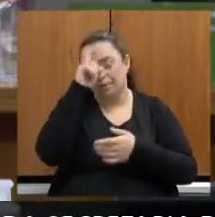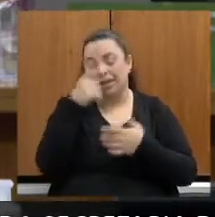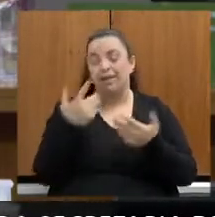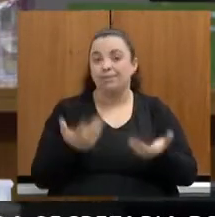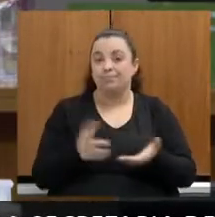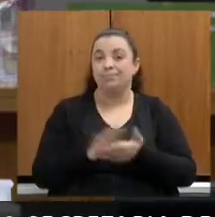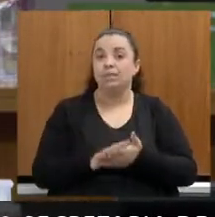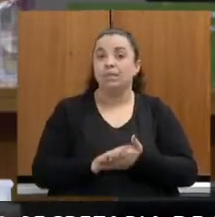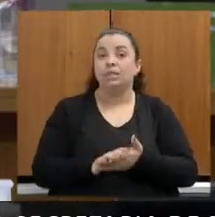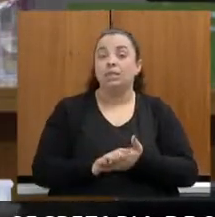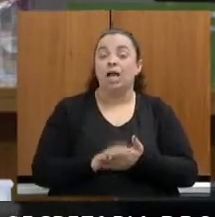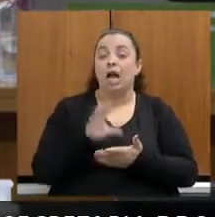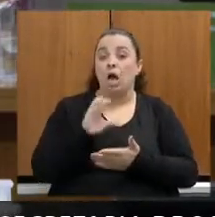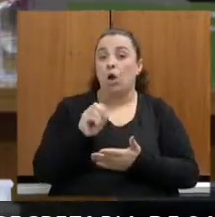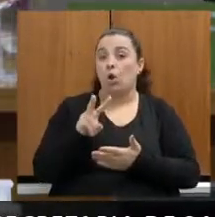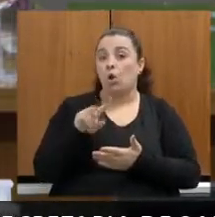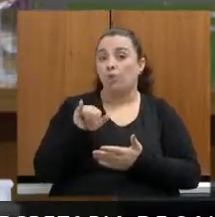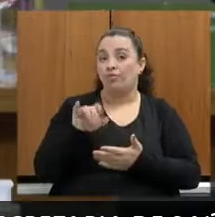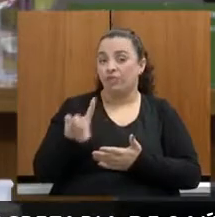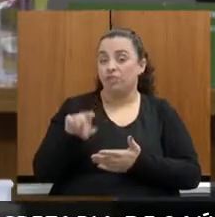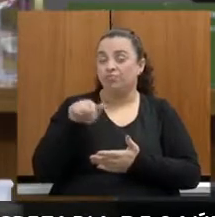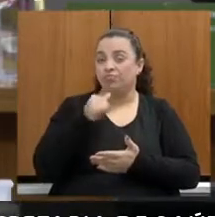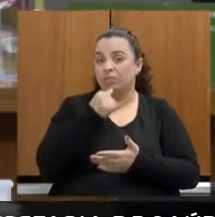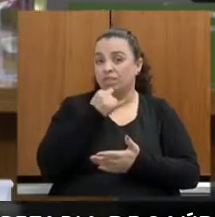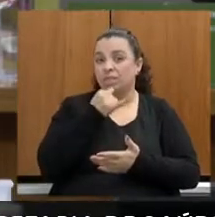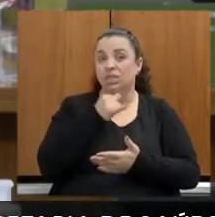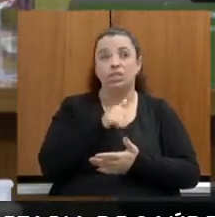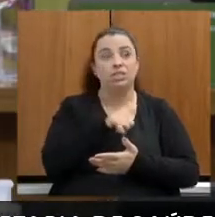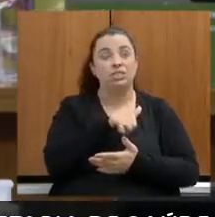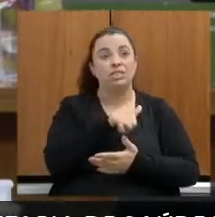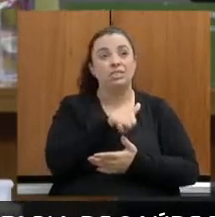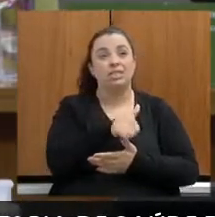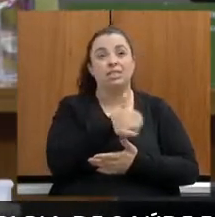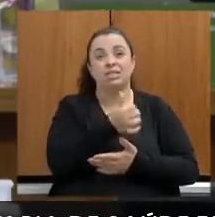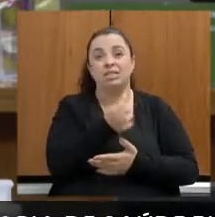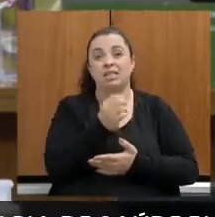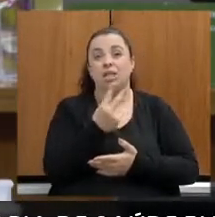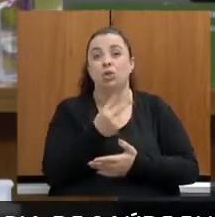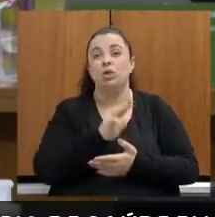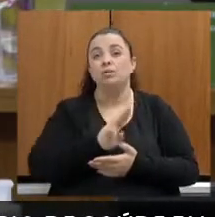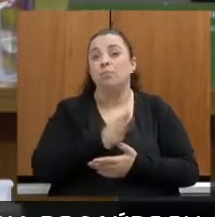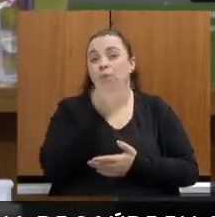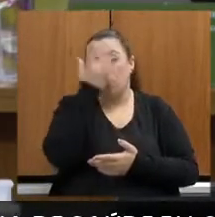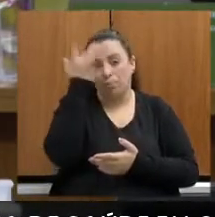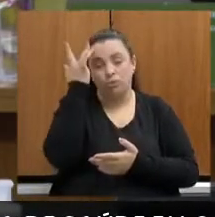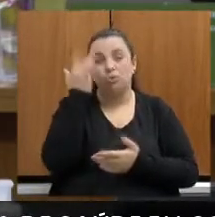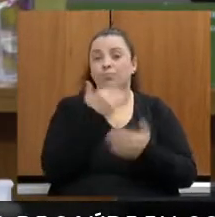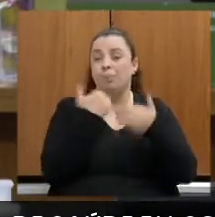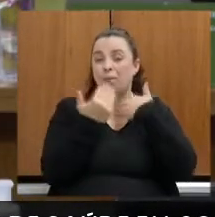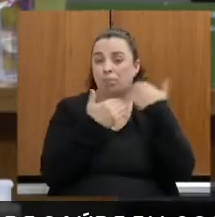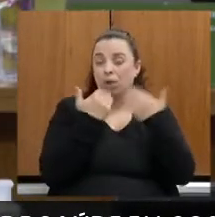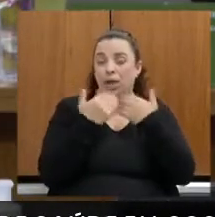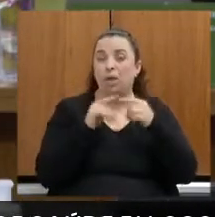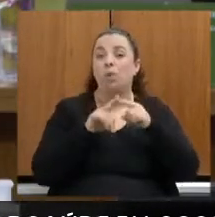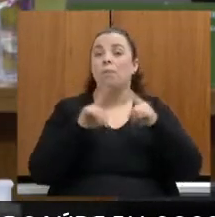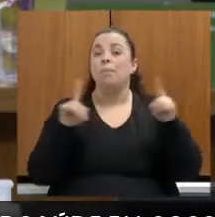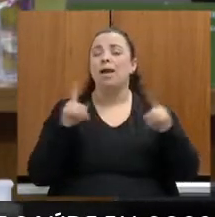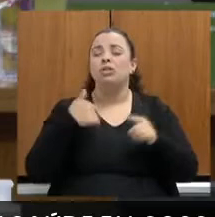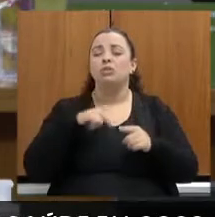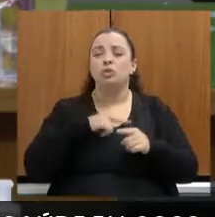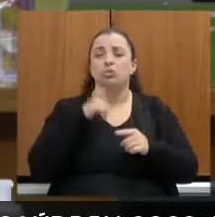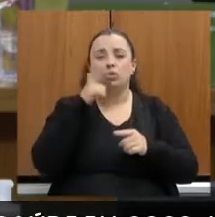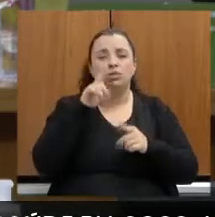vídeo é muito triste perdemos mais 62 mil pessoas dessa doença a gente sai muito fortalecido com as políticas bem